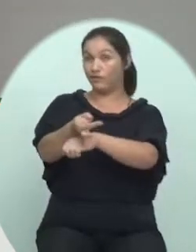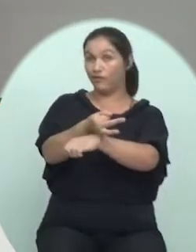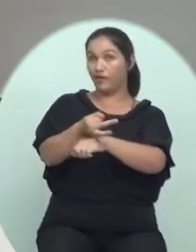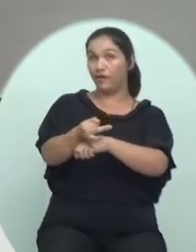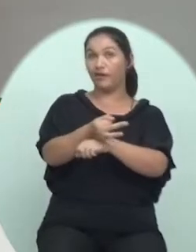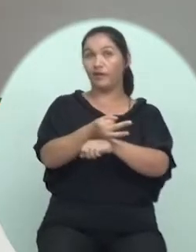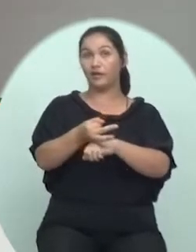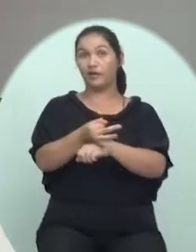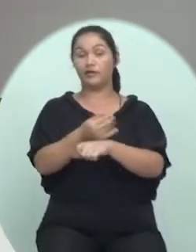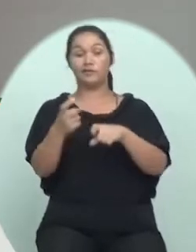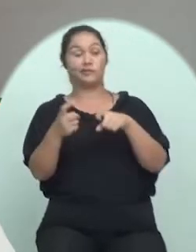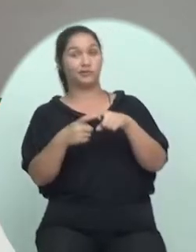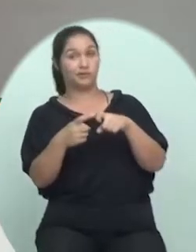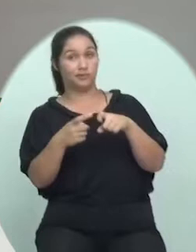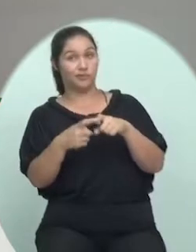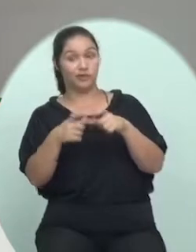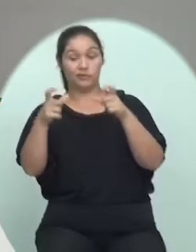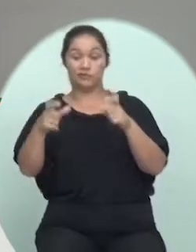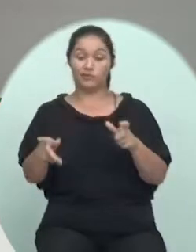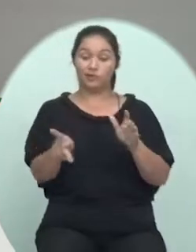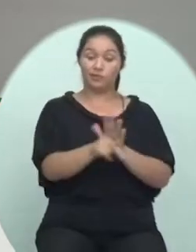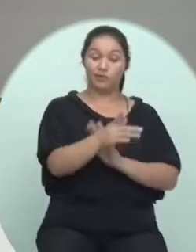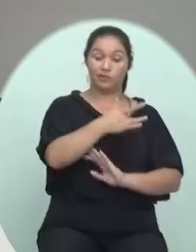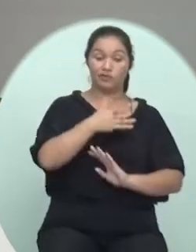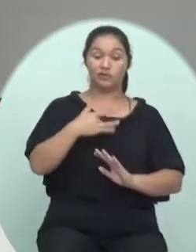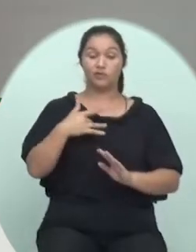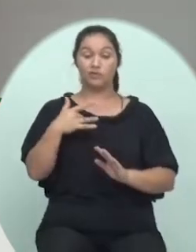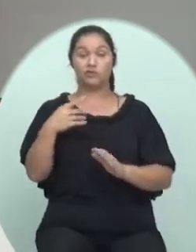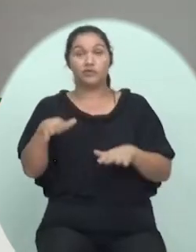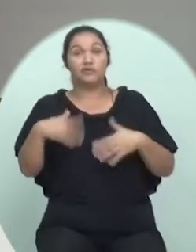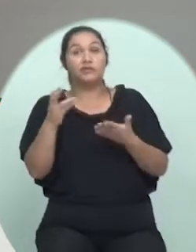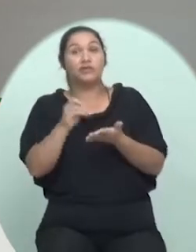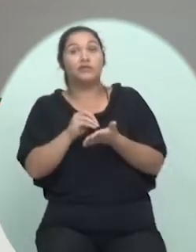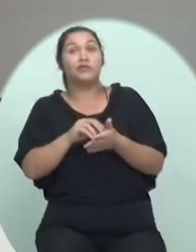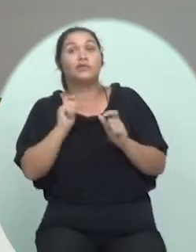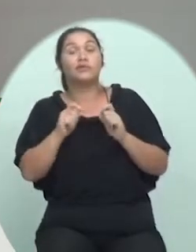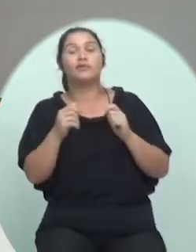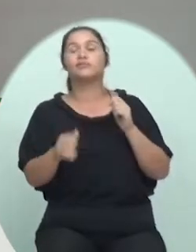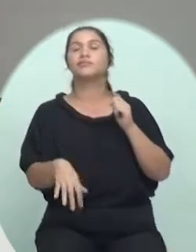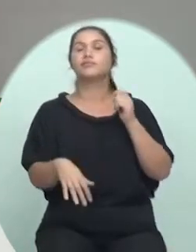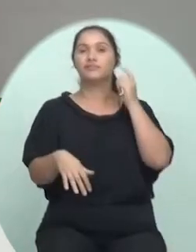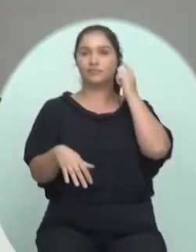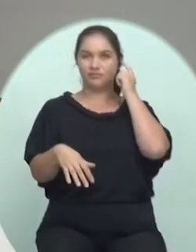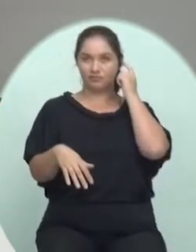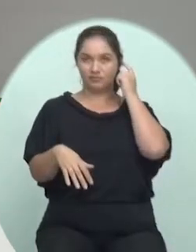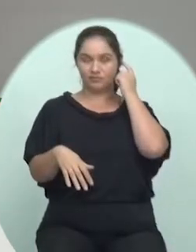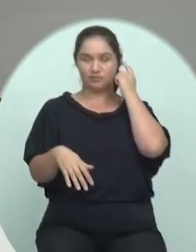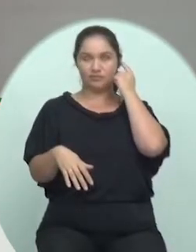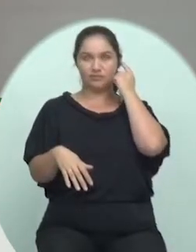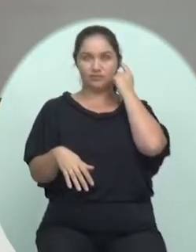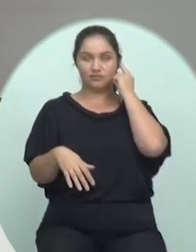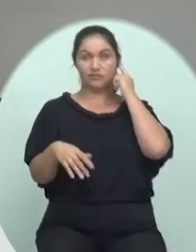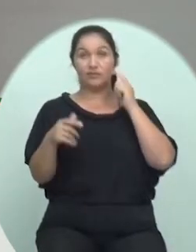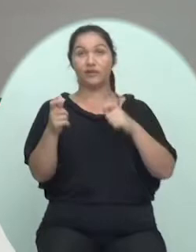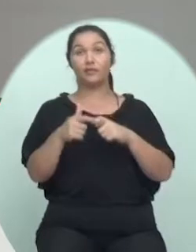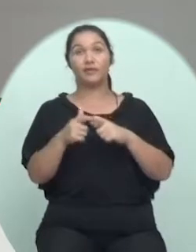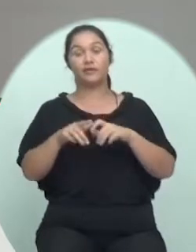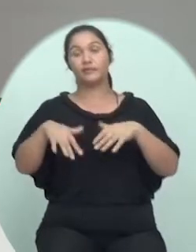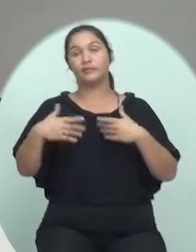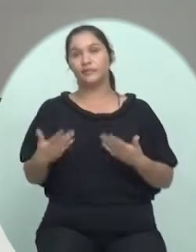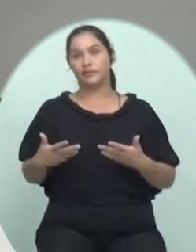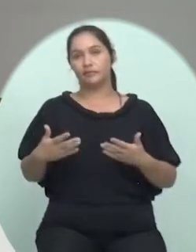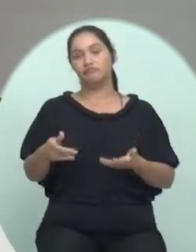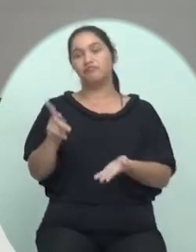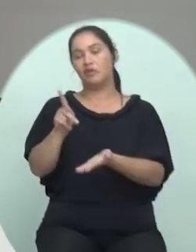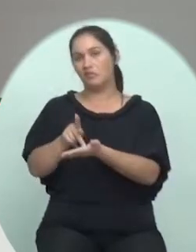das unidades básicas de saúde. Realmente, quando o colega tira férias, a unidade fica toda